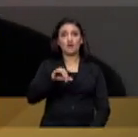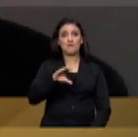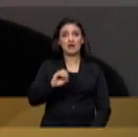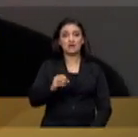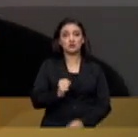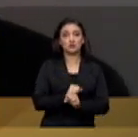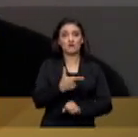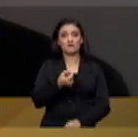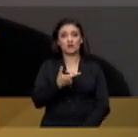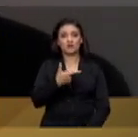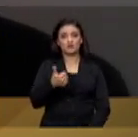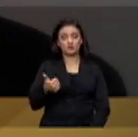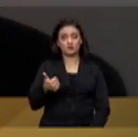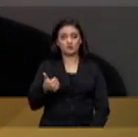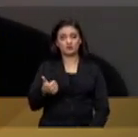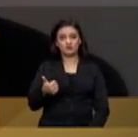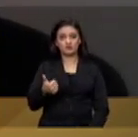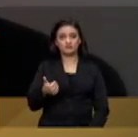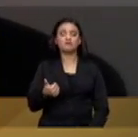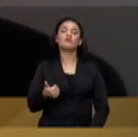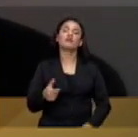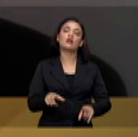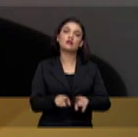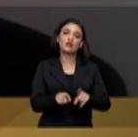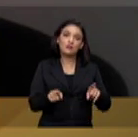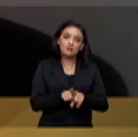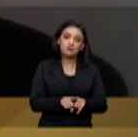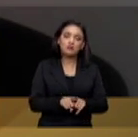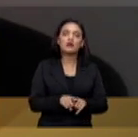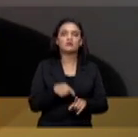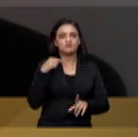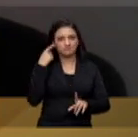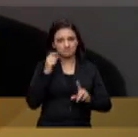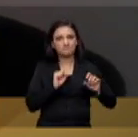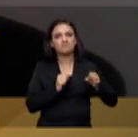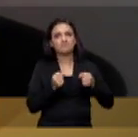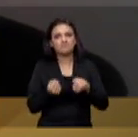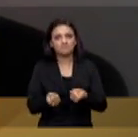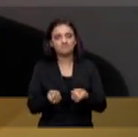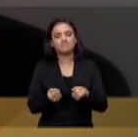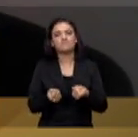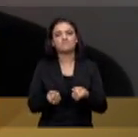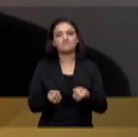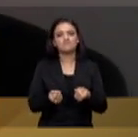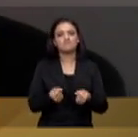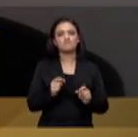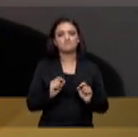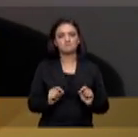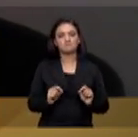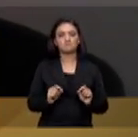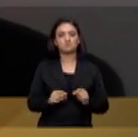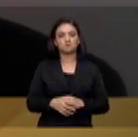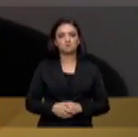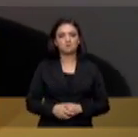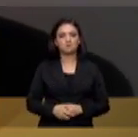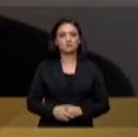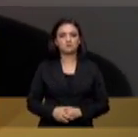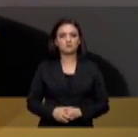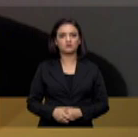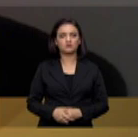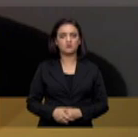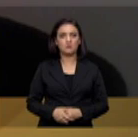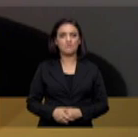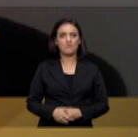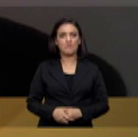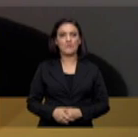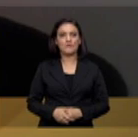de março de 2021. Defendem os impetrantes, ora recorrentes, que os efeitos que